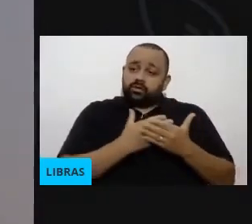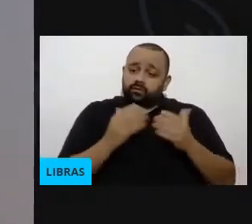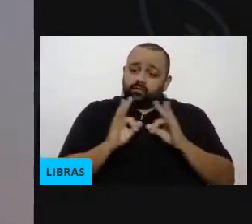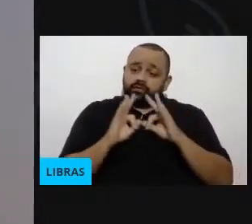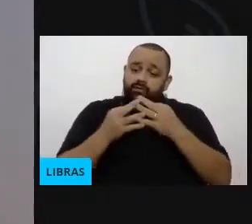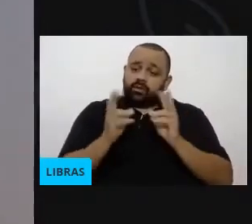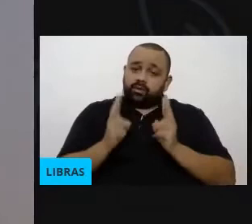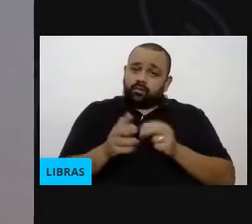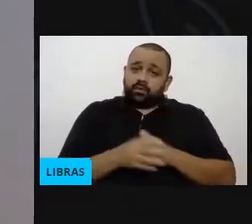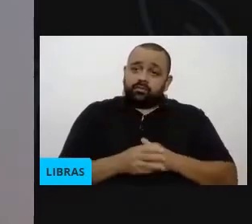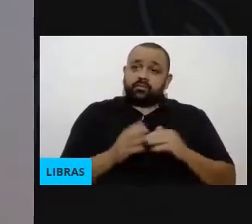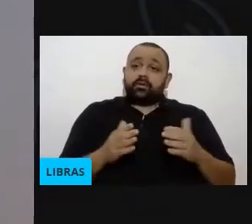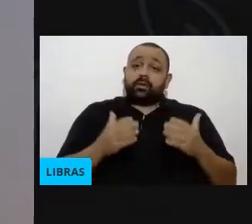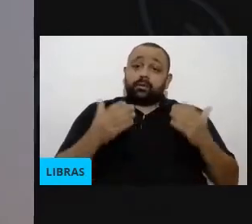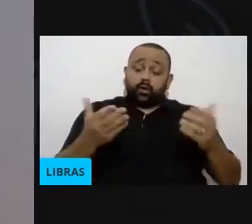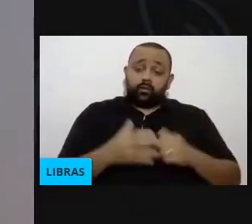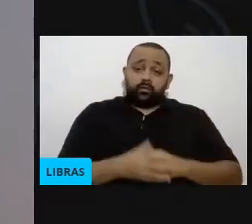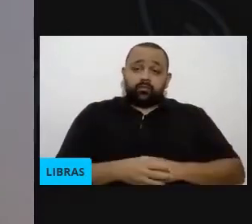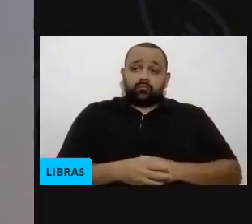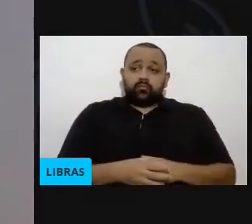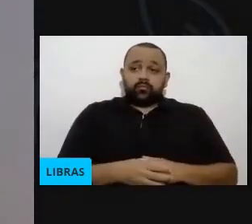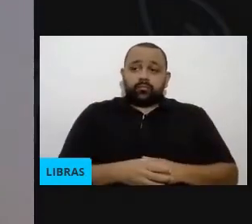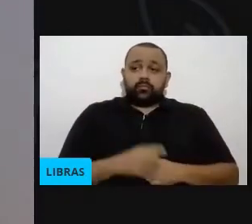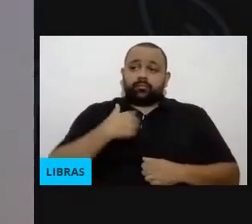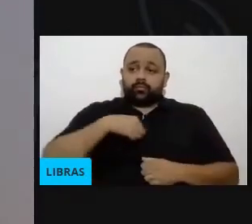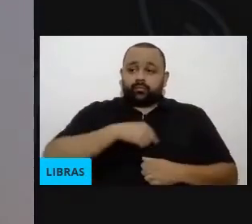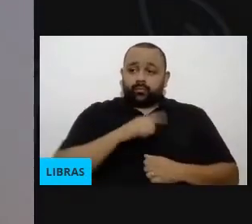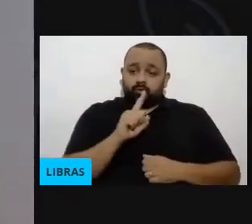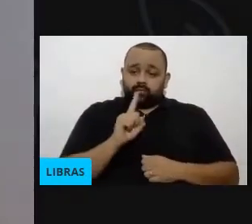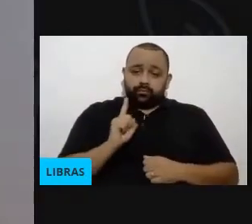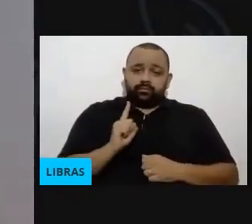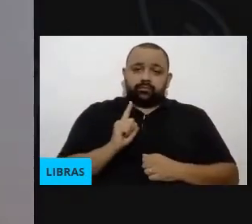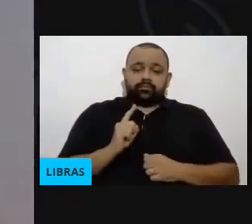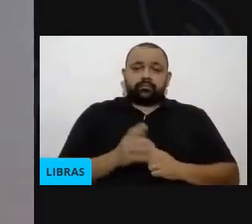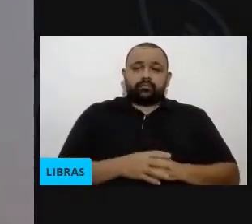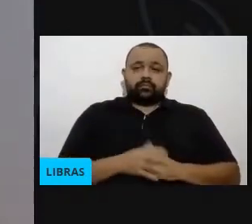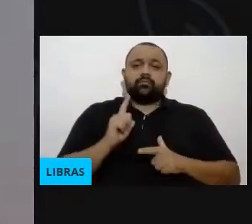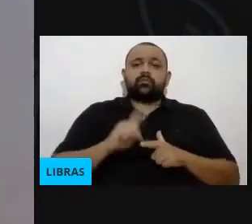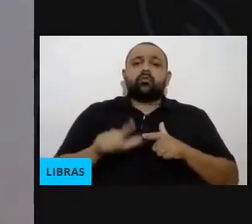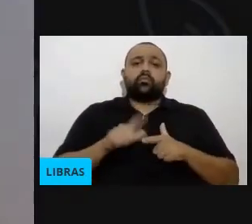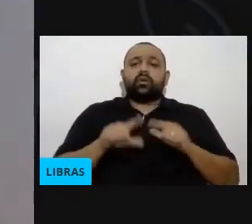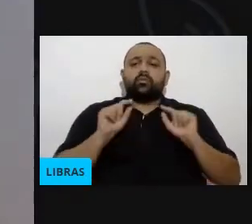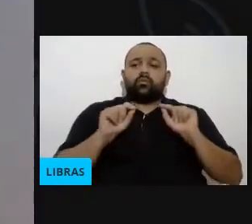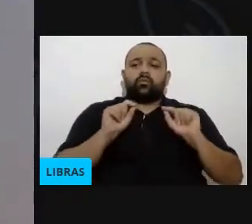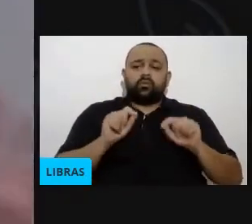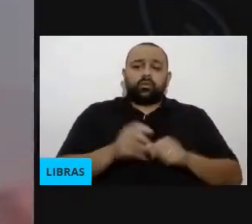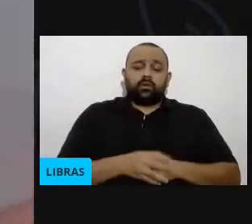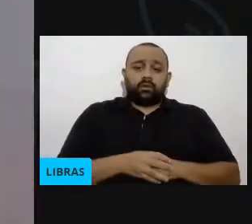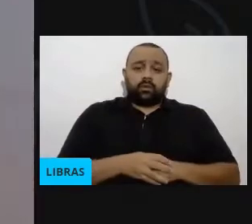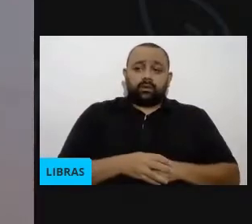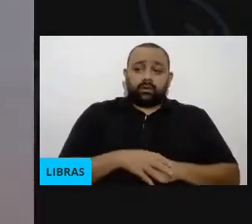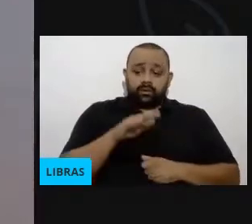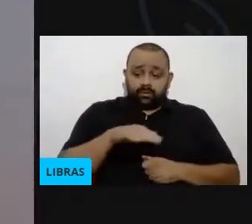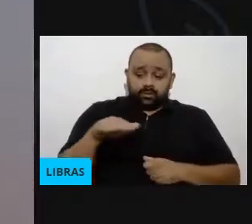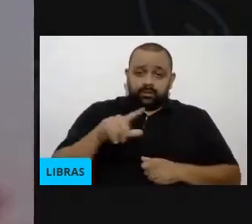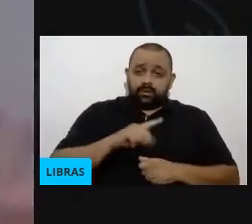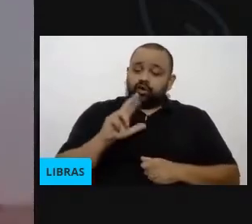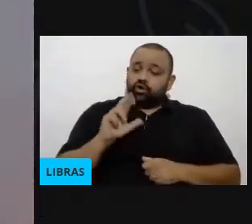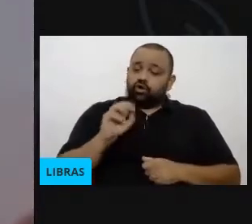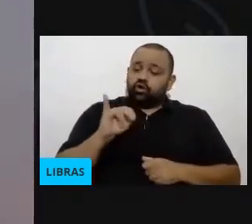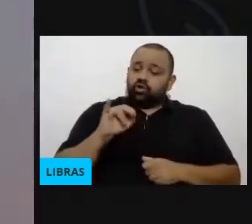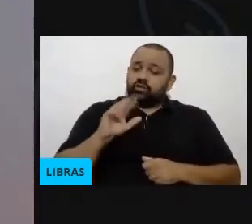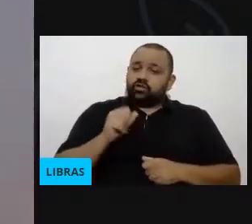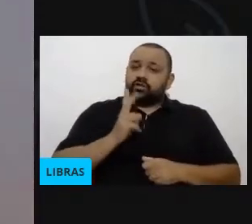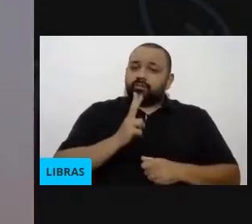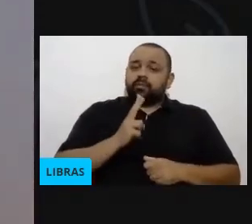mesmo. Então, aí a gente se isola. Aí, primeiro, outro grande problema. A criança tem a rotina quebrada, a gente